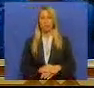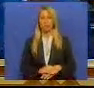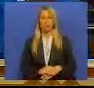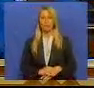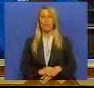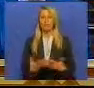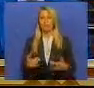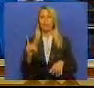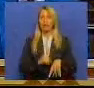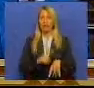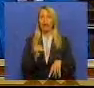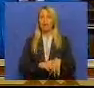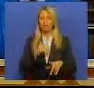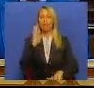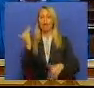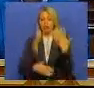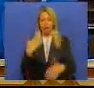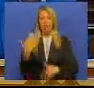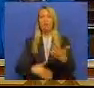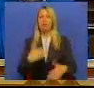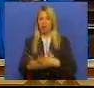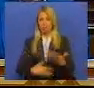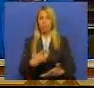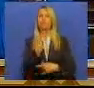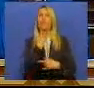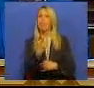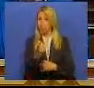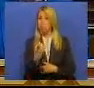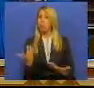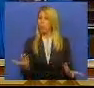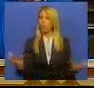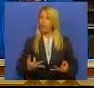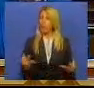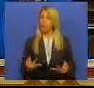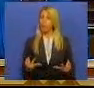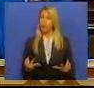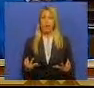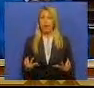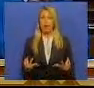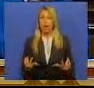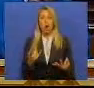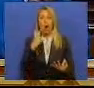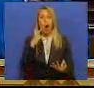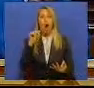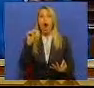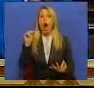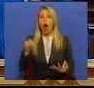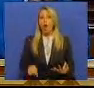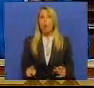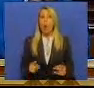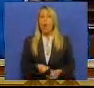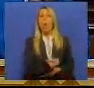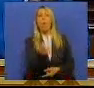É tempo de avançarmos na pergunta que é pertinente. Não já. Quantos jovens